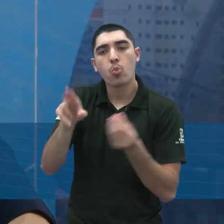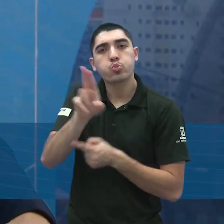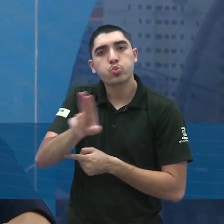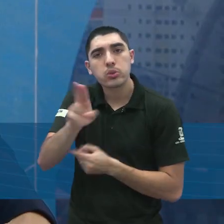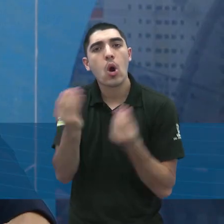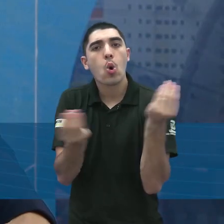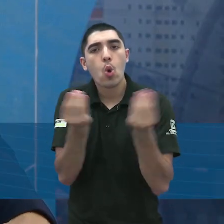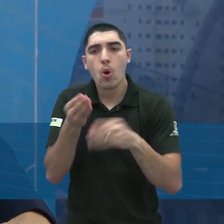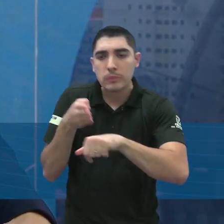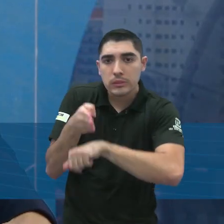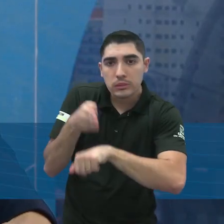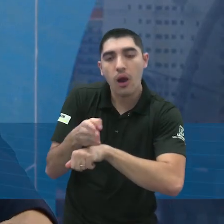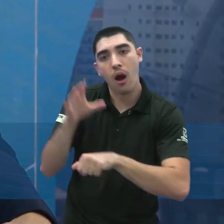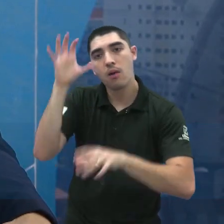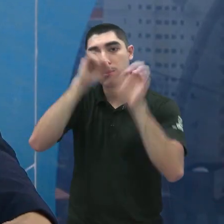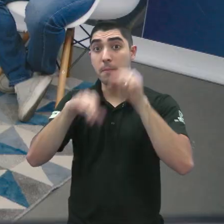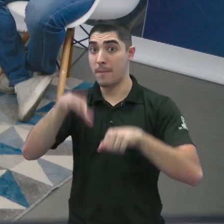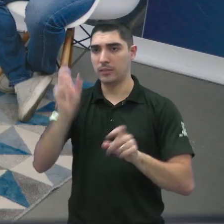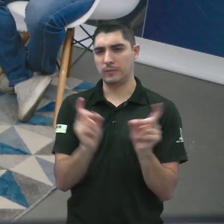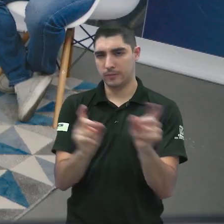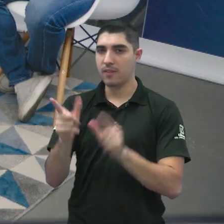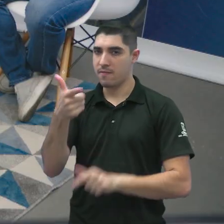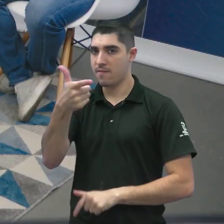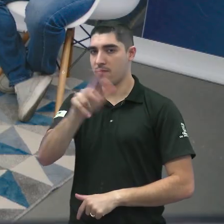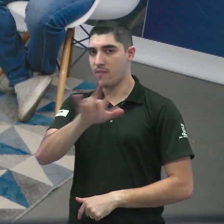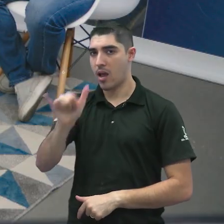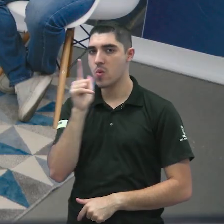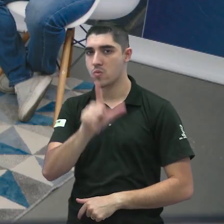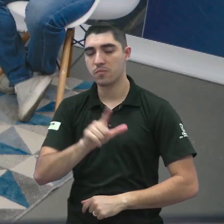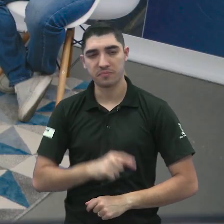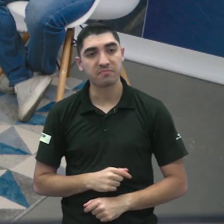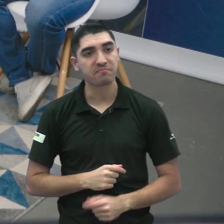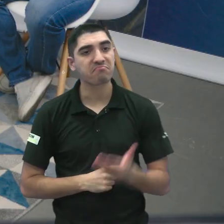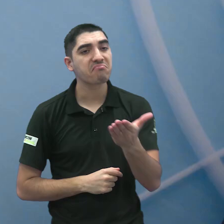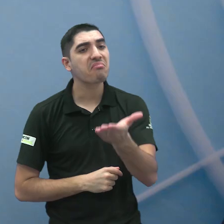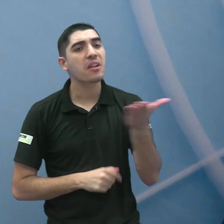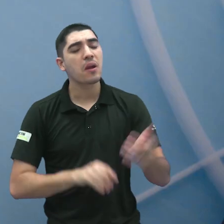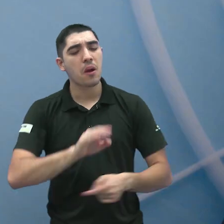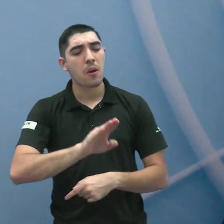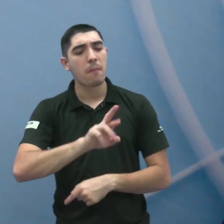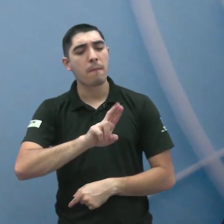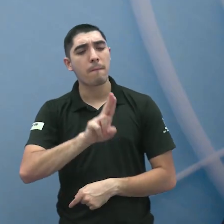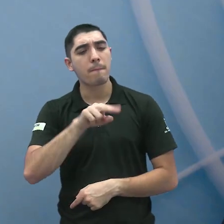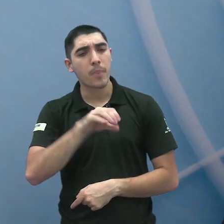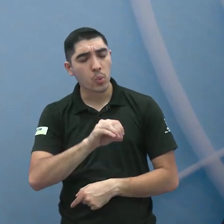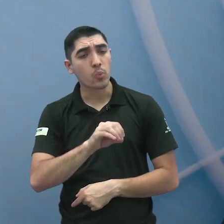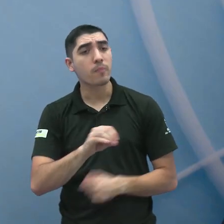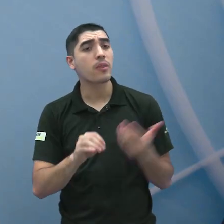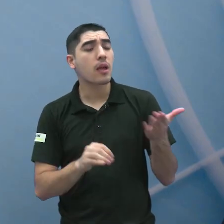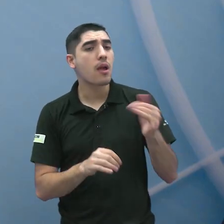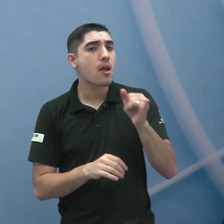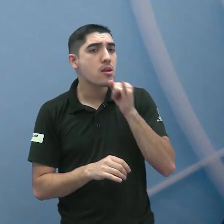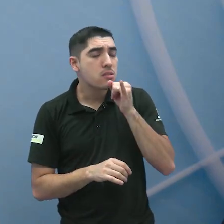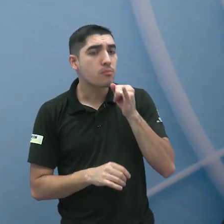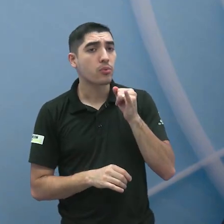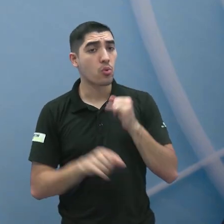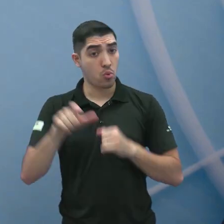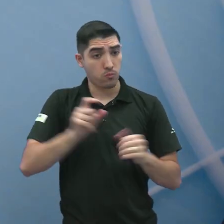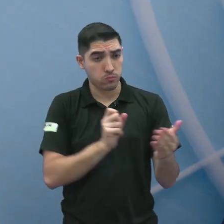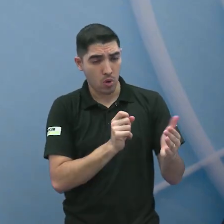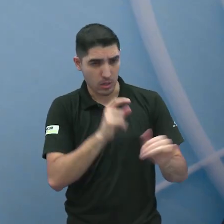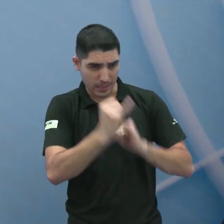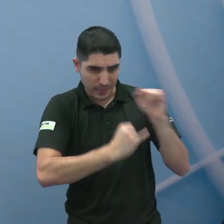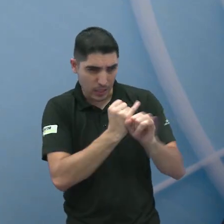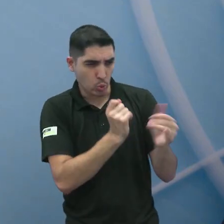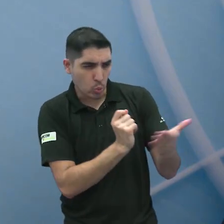nesse mercado eletrônico. Certamente, Renato. Bruno, o consumidor online, ele costuma ter